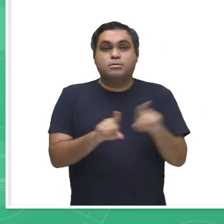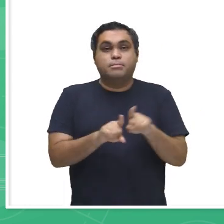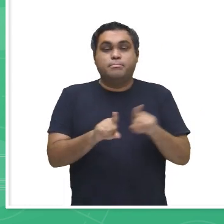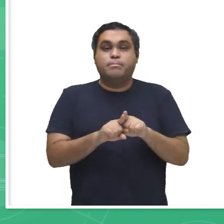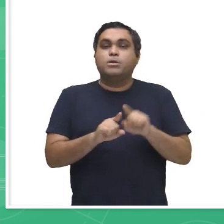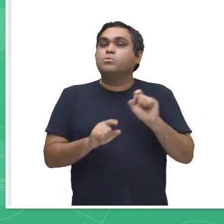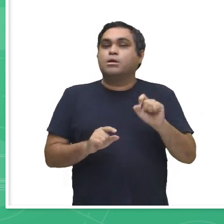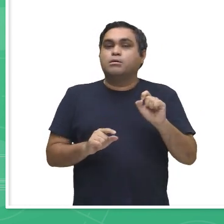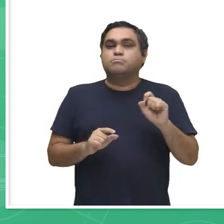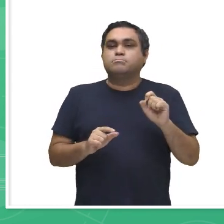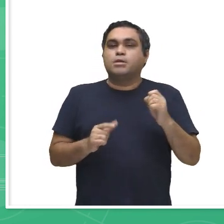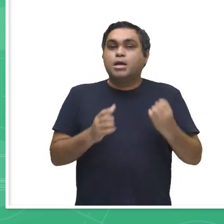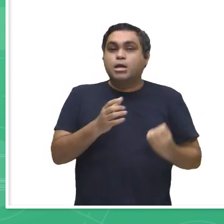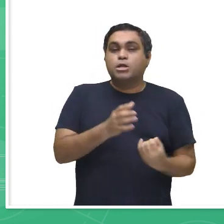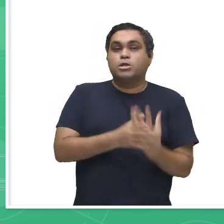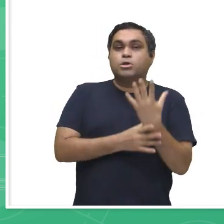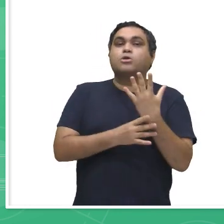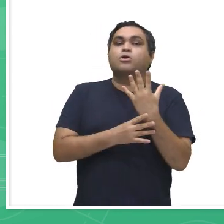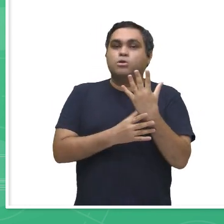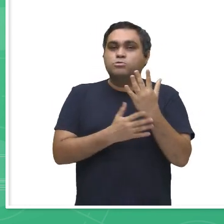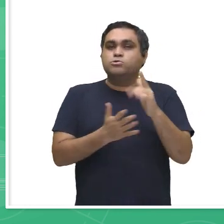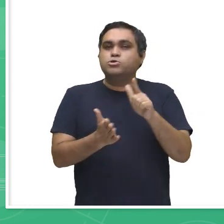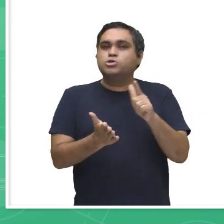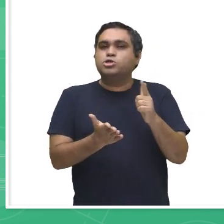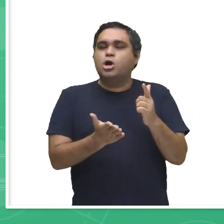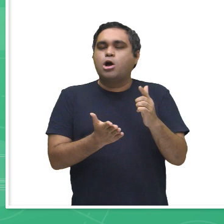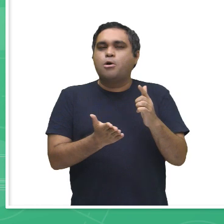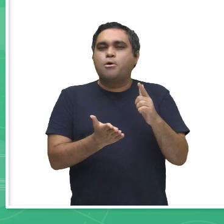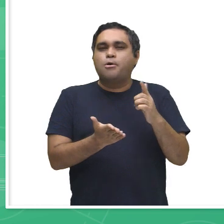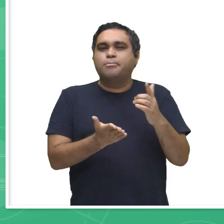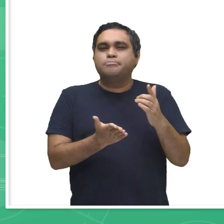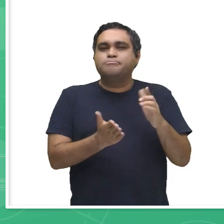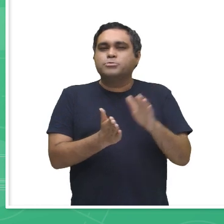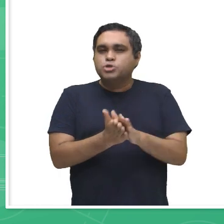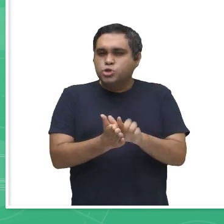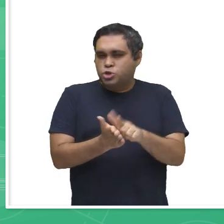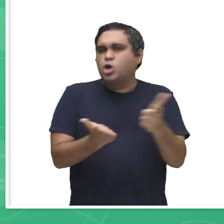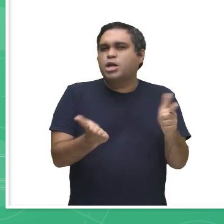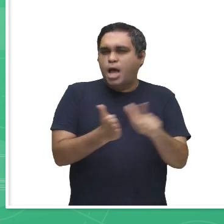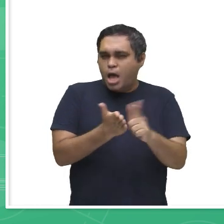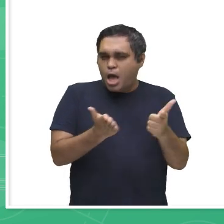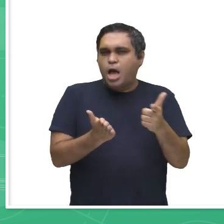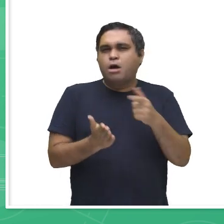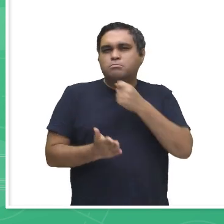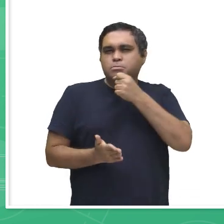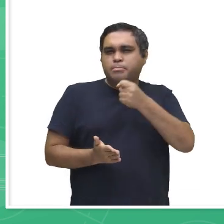Por quê? Porque as ideias que antes eram só de um grupo,